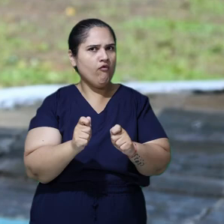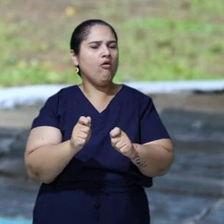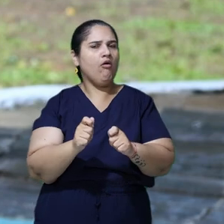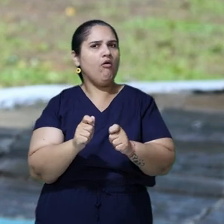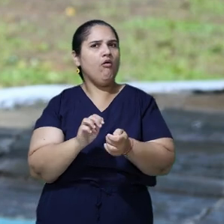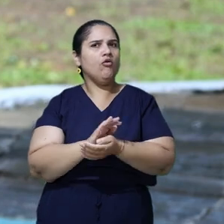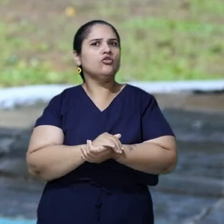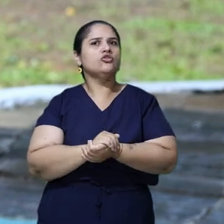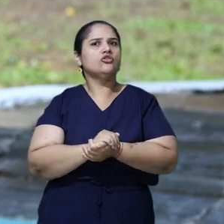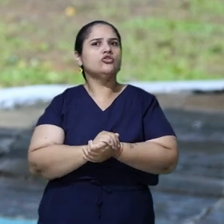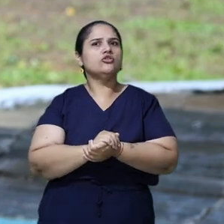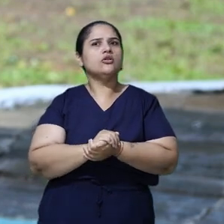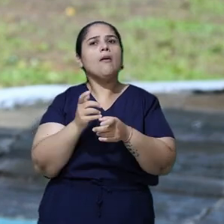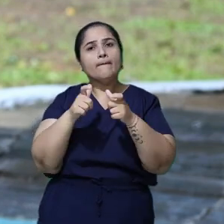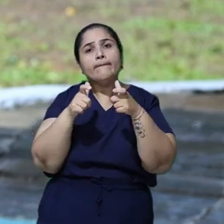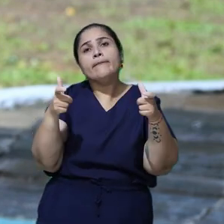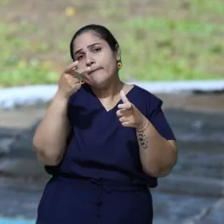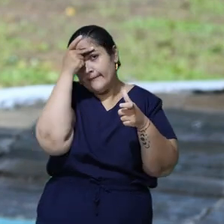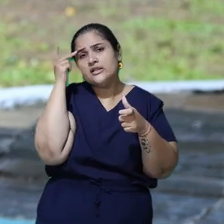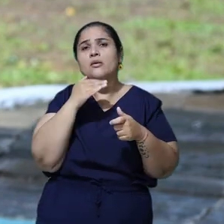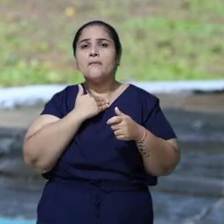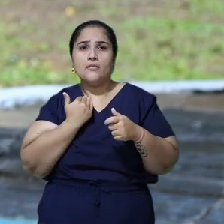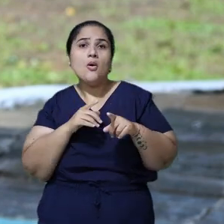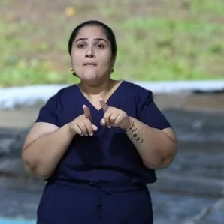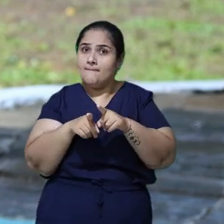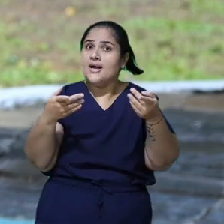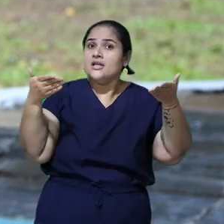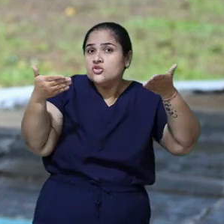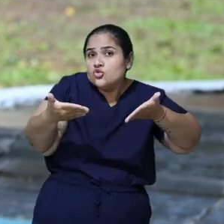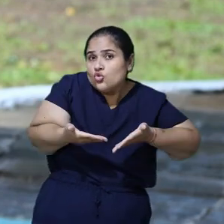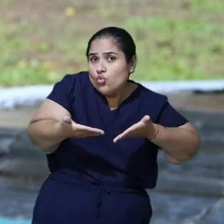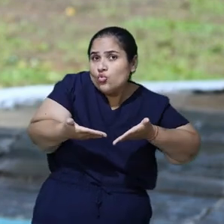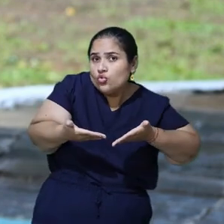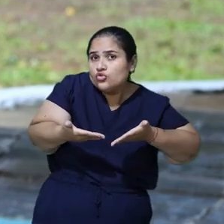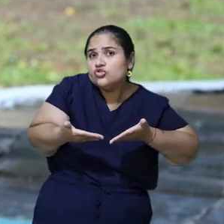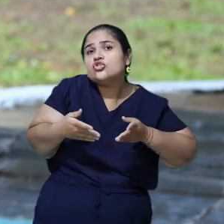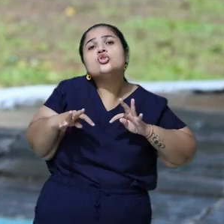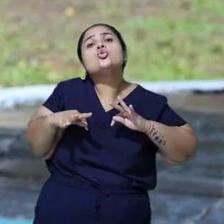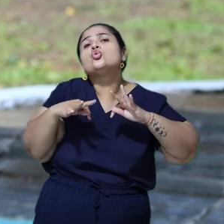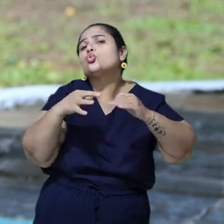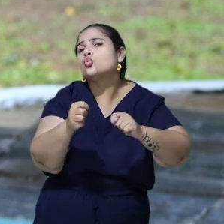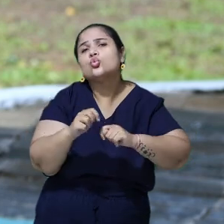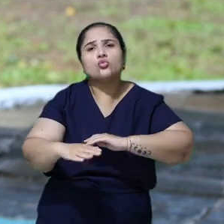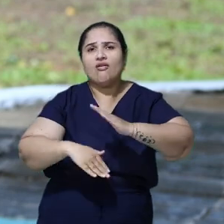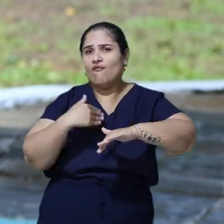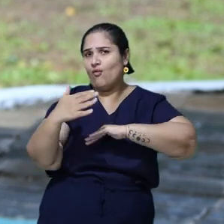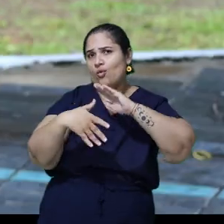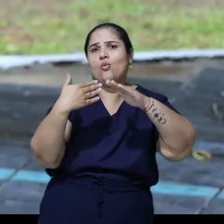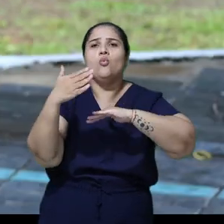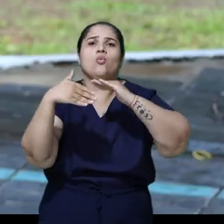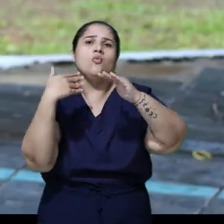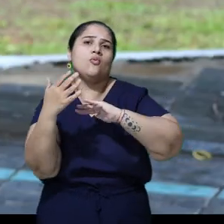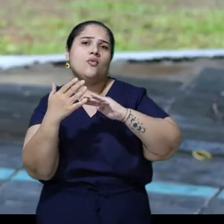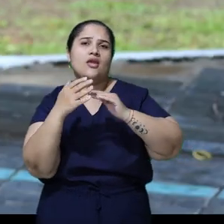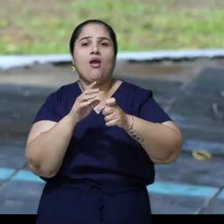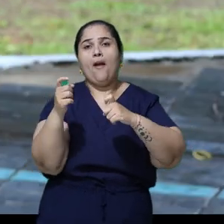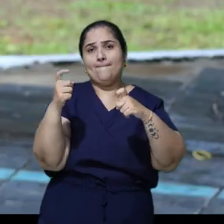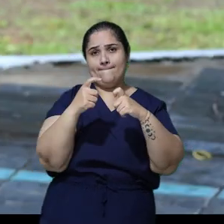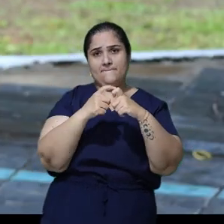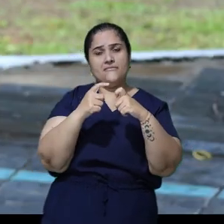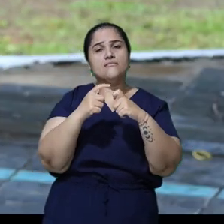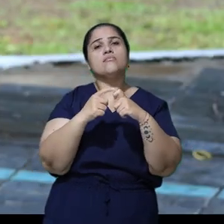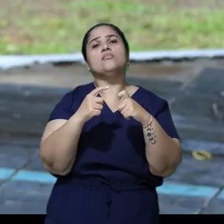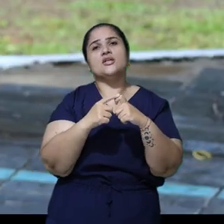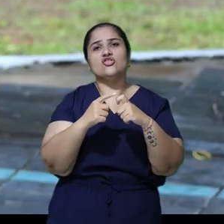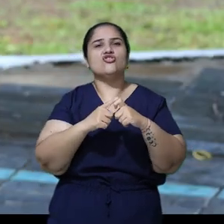muitas pessoas não conseguem vencer. Só que hoje tudo está mais evoluído, mais avançado. A medicina